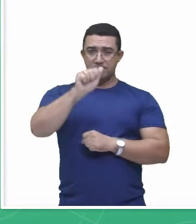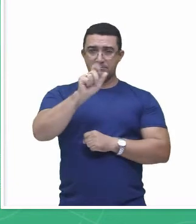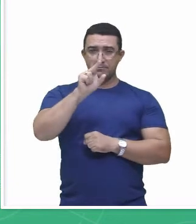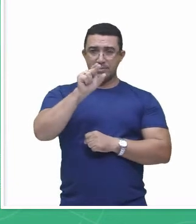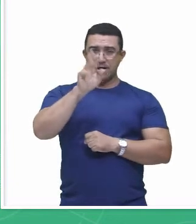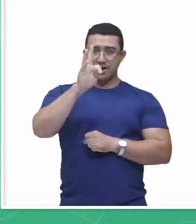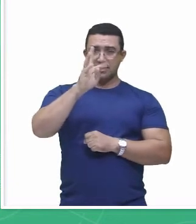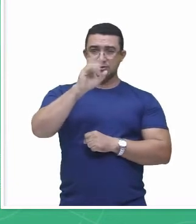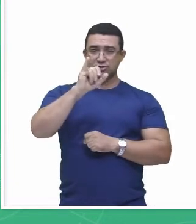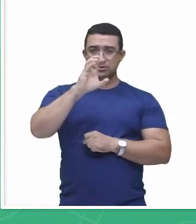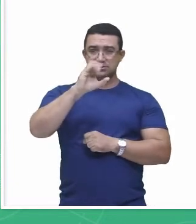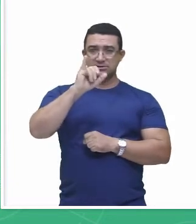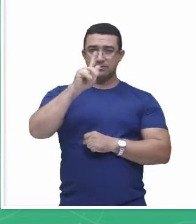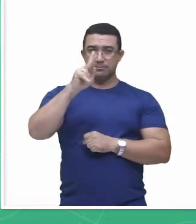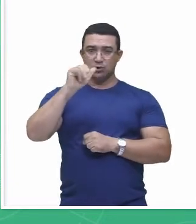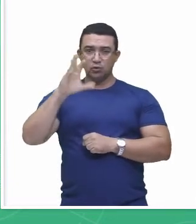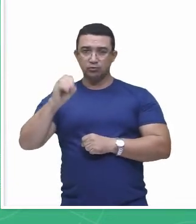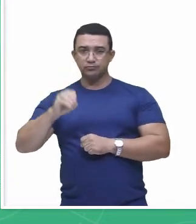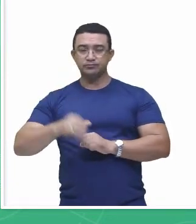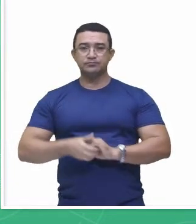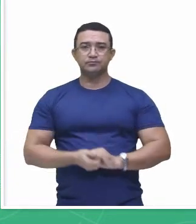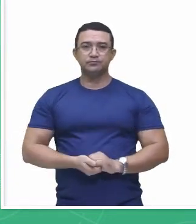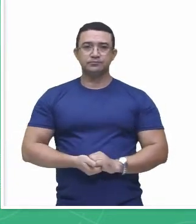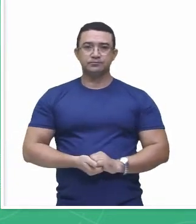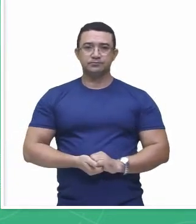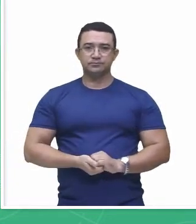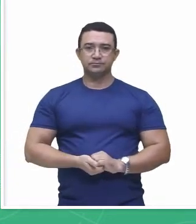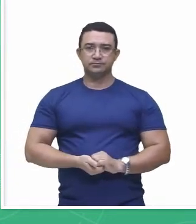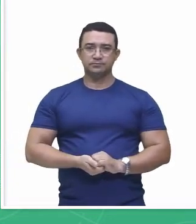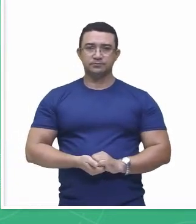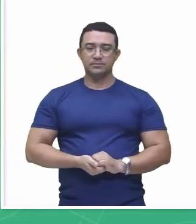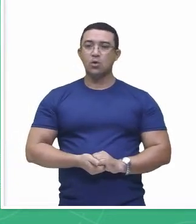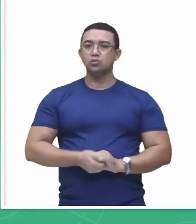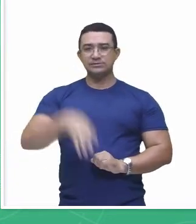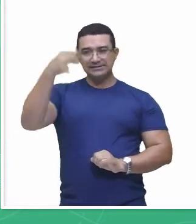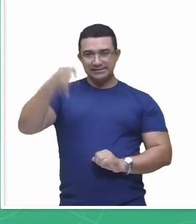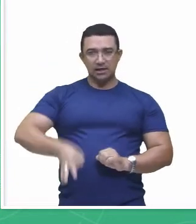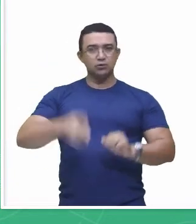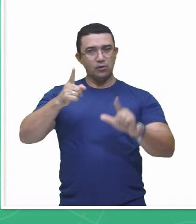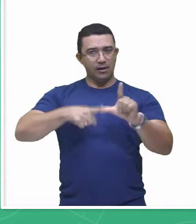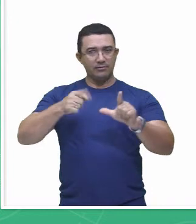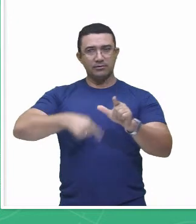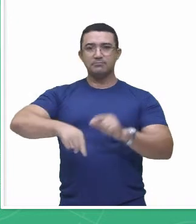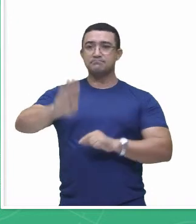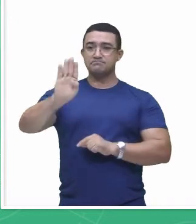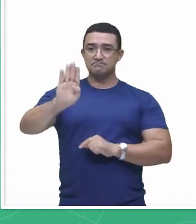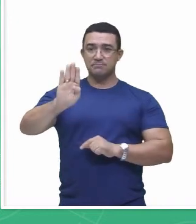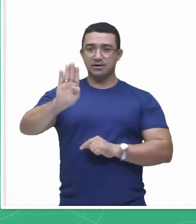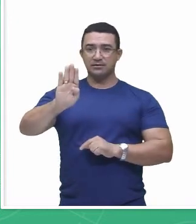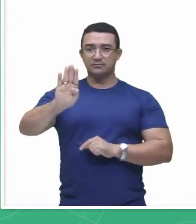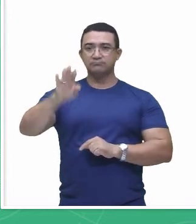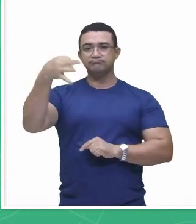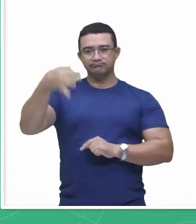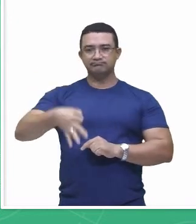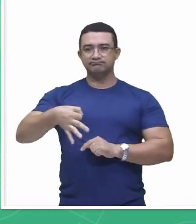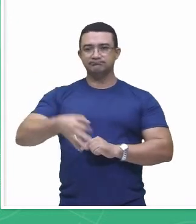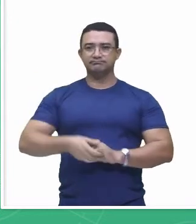seria a nossa letra B. Vamos aqui, letra B,